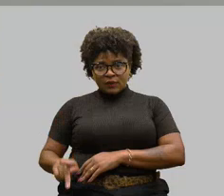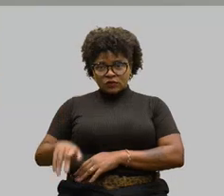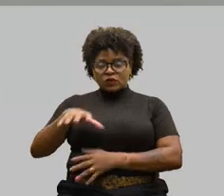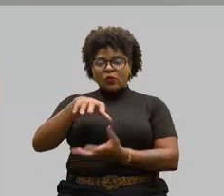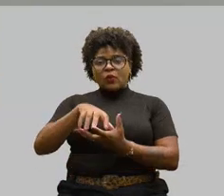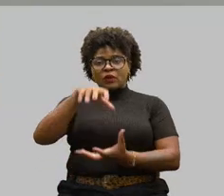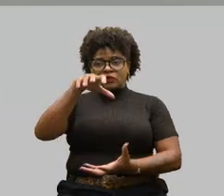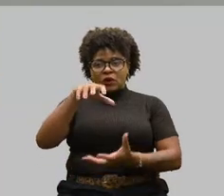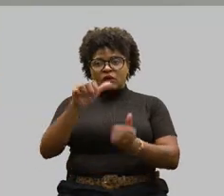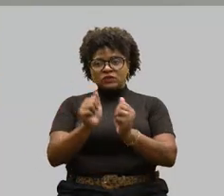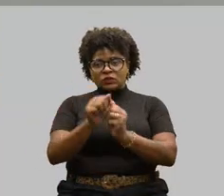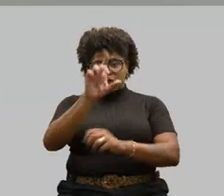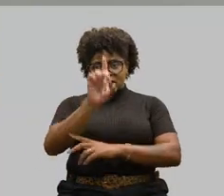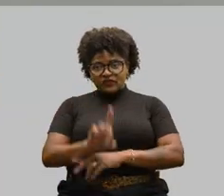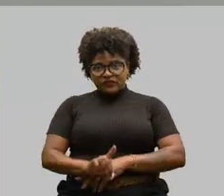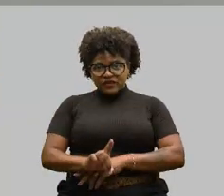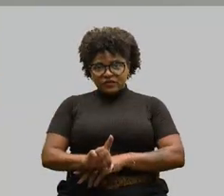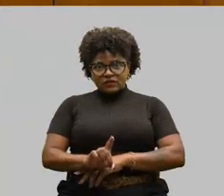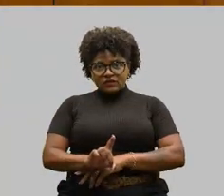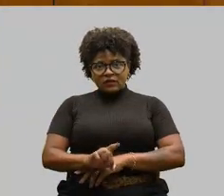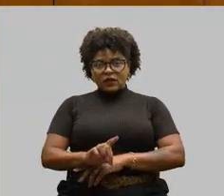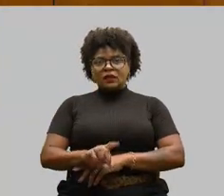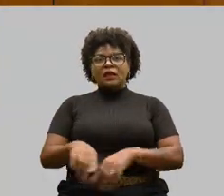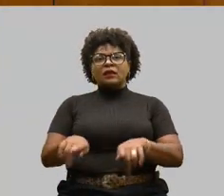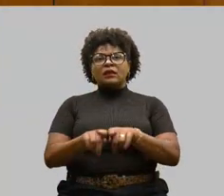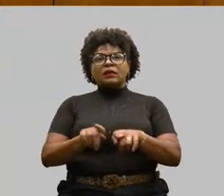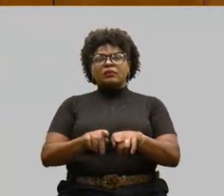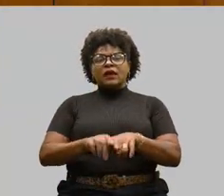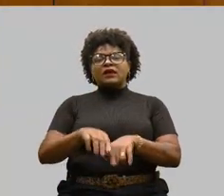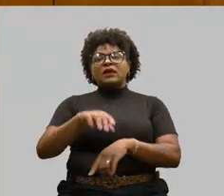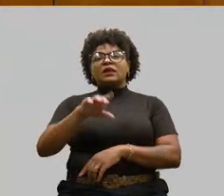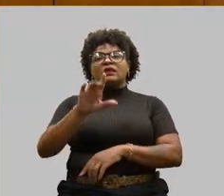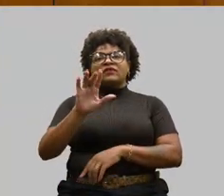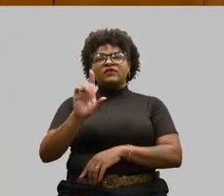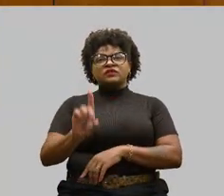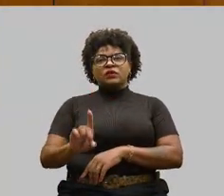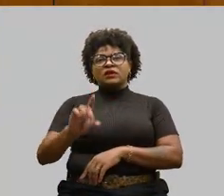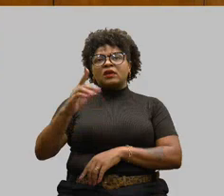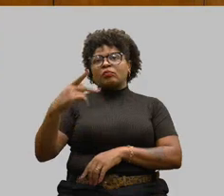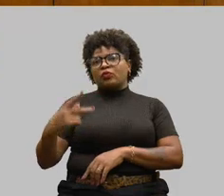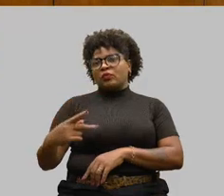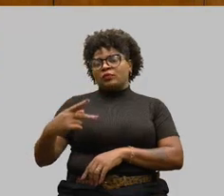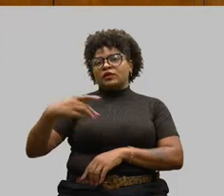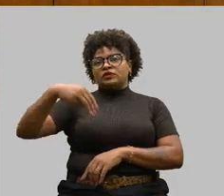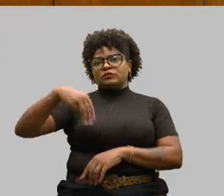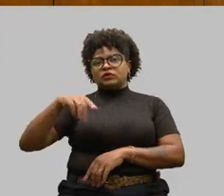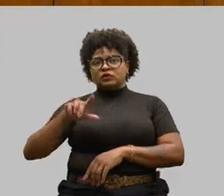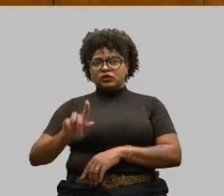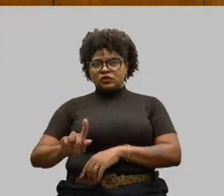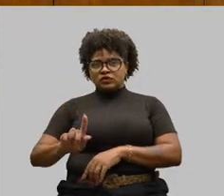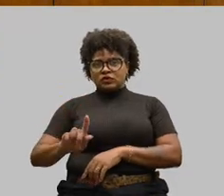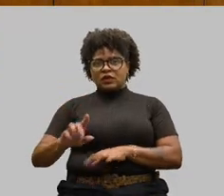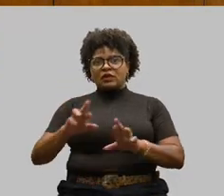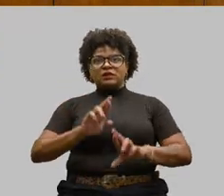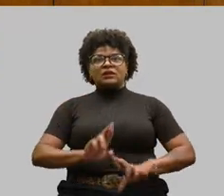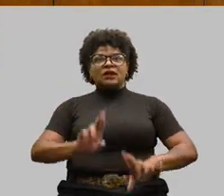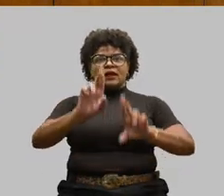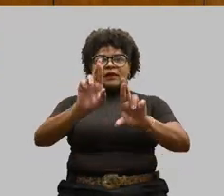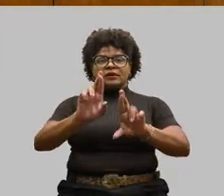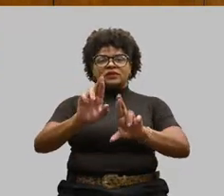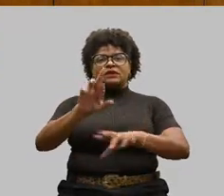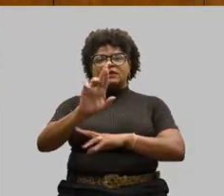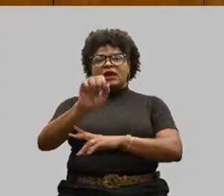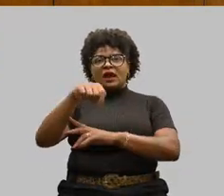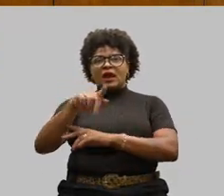com deficiência defensoria pública de Minas Gerais Defensoria Pública representando Raquel